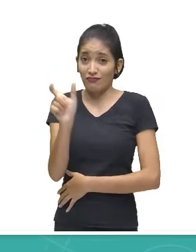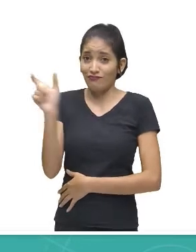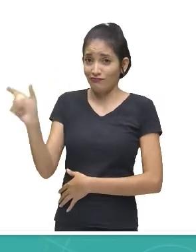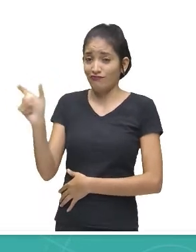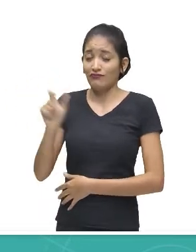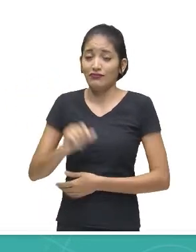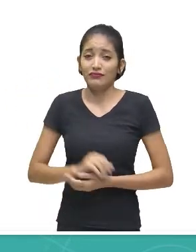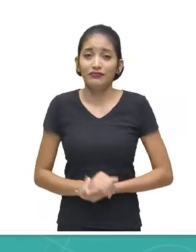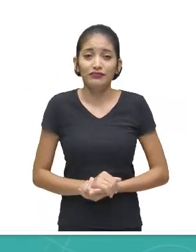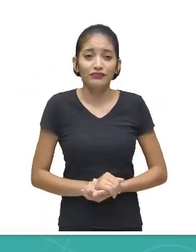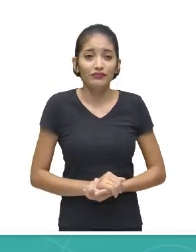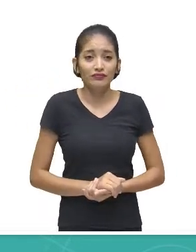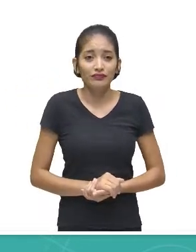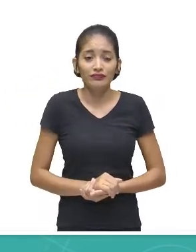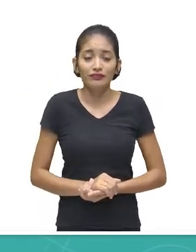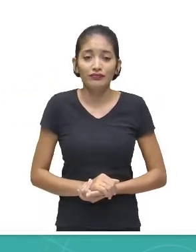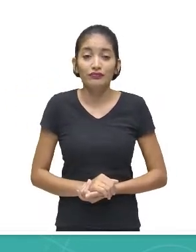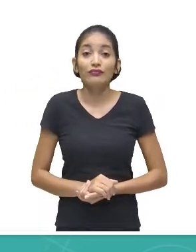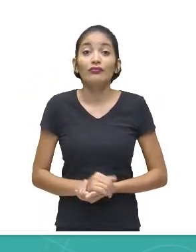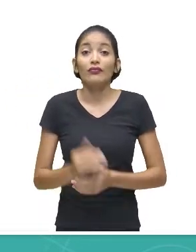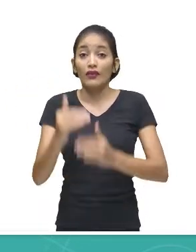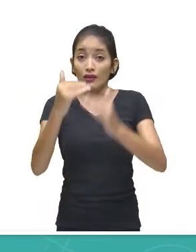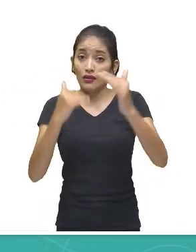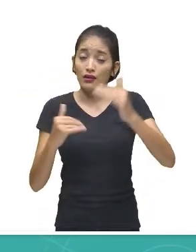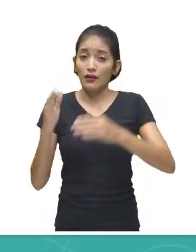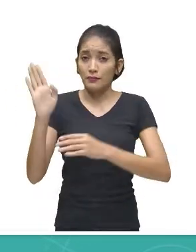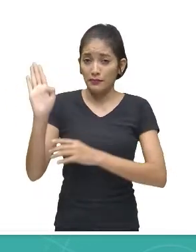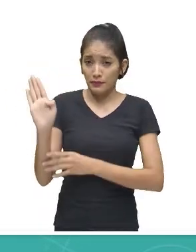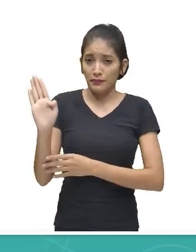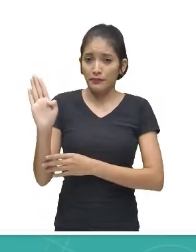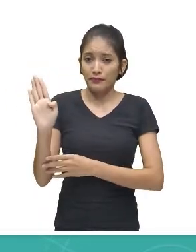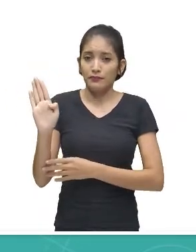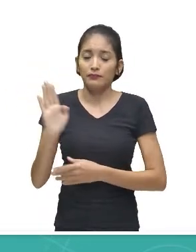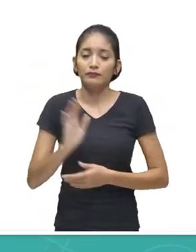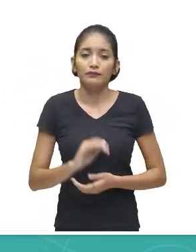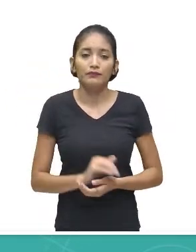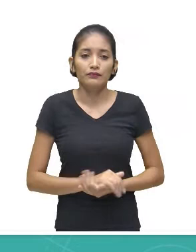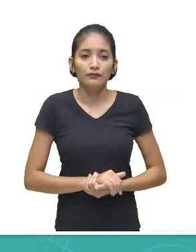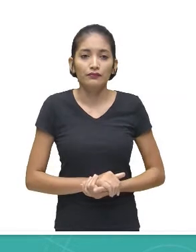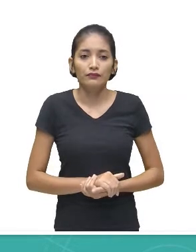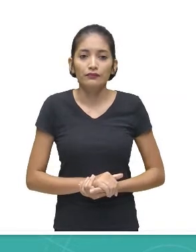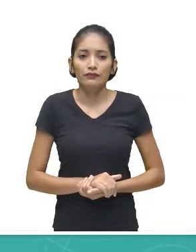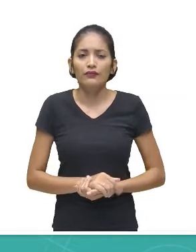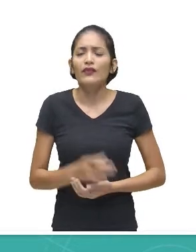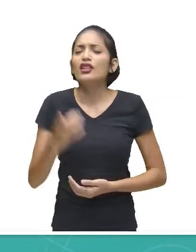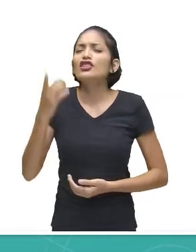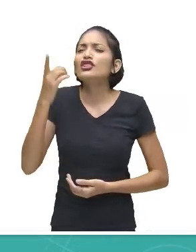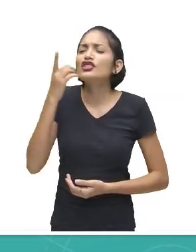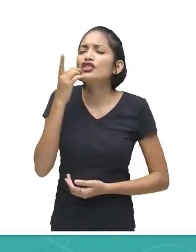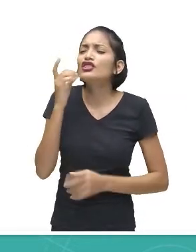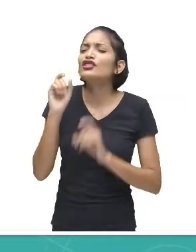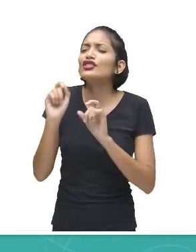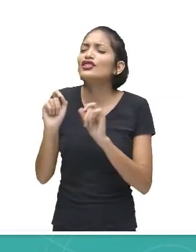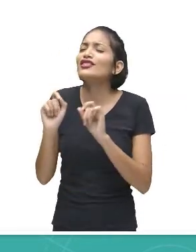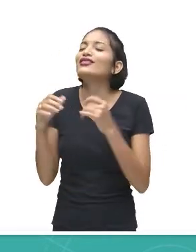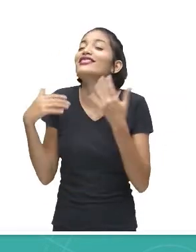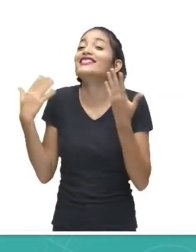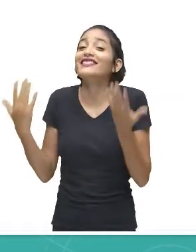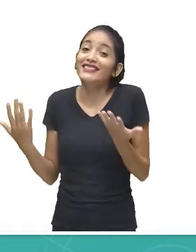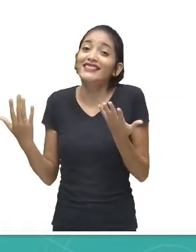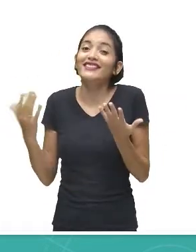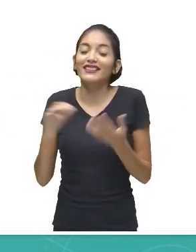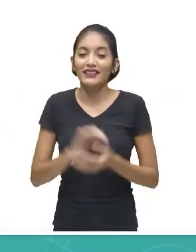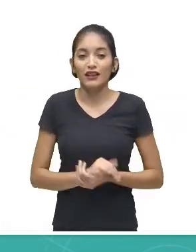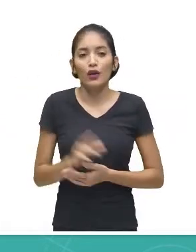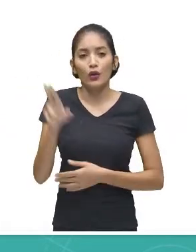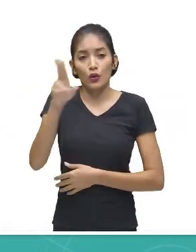Ok? E na outra expressão que ele utiliza, ó, Que dia? Que isso? Então, ele usa